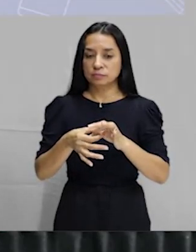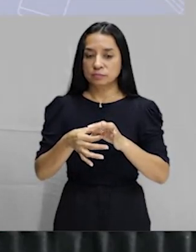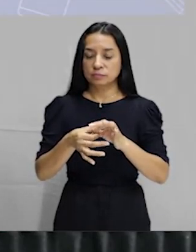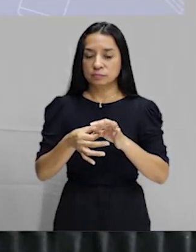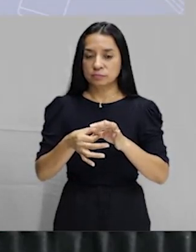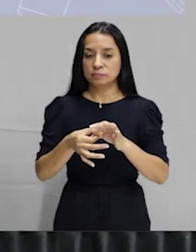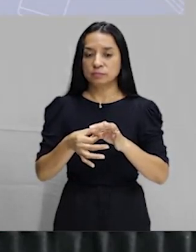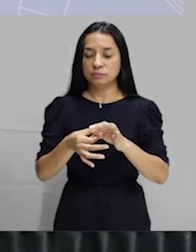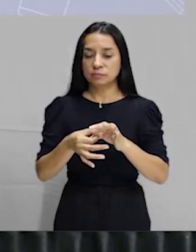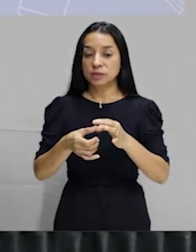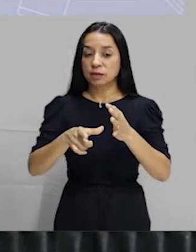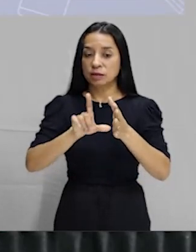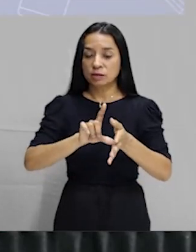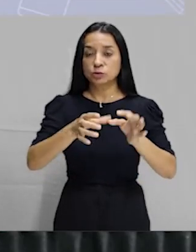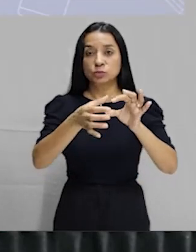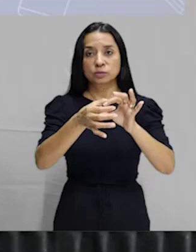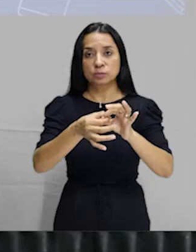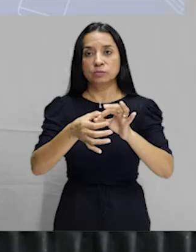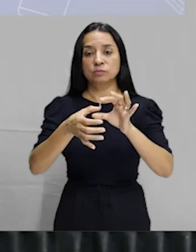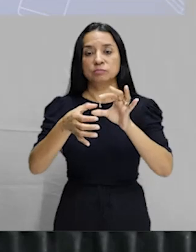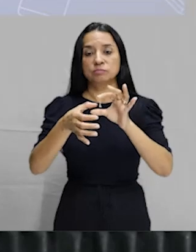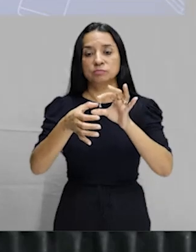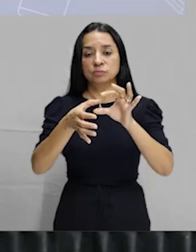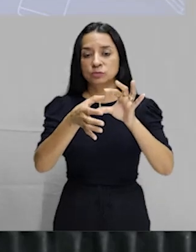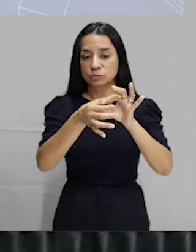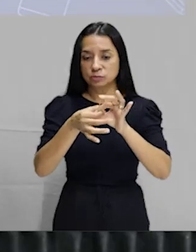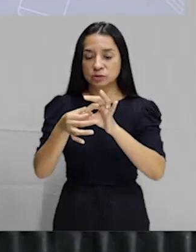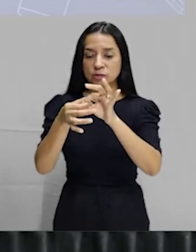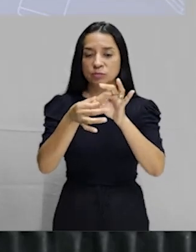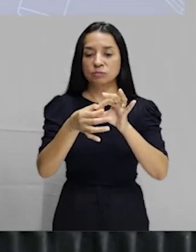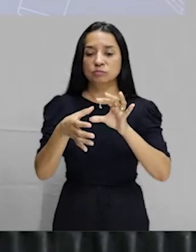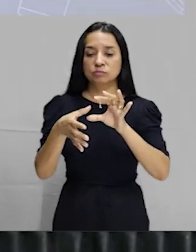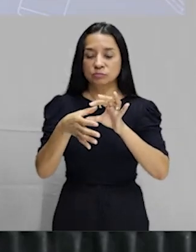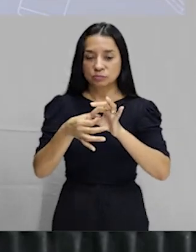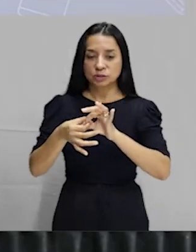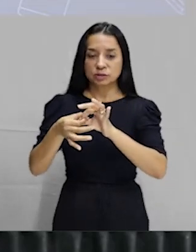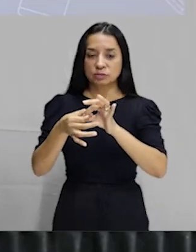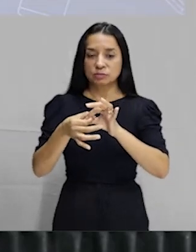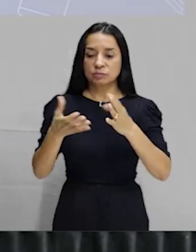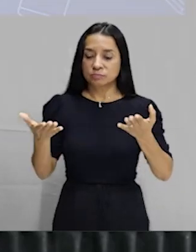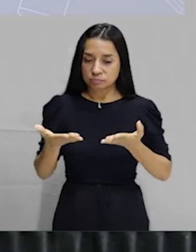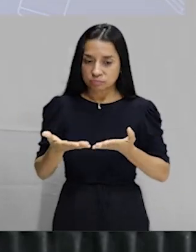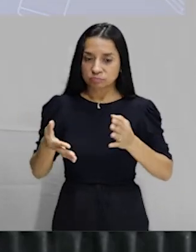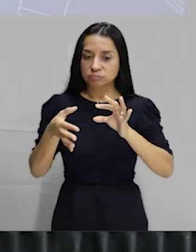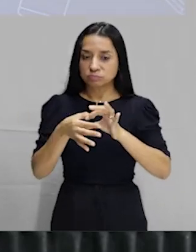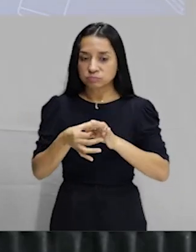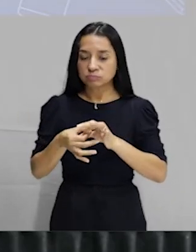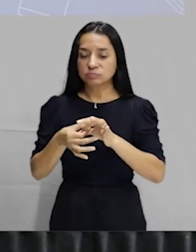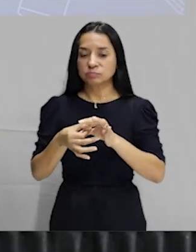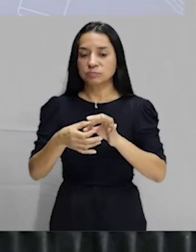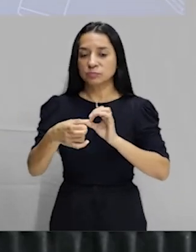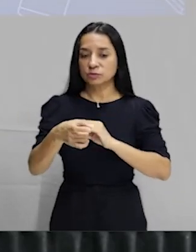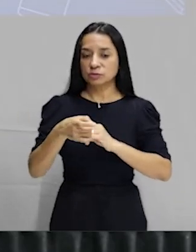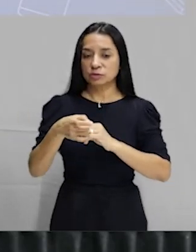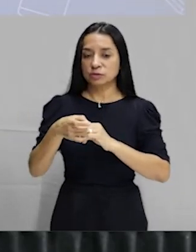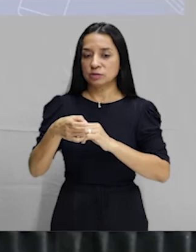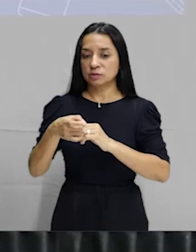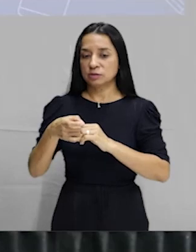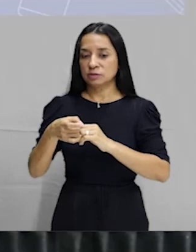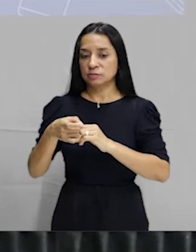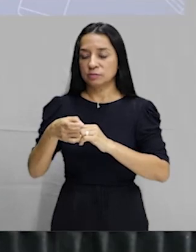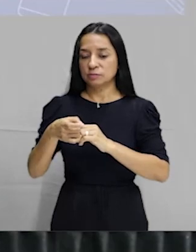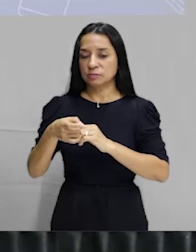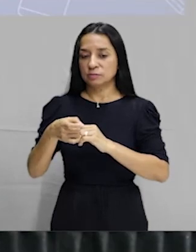é interseção, tá? Interseção com o conjunto X tem apenas o conjunto unitário formado pelo